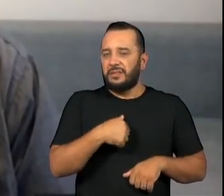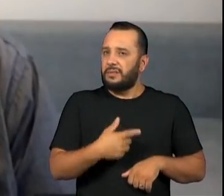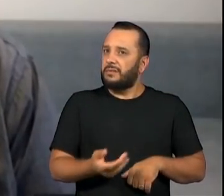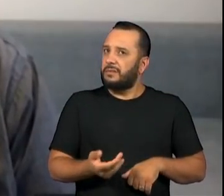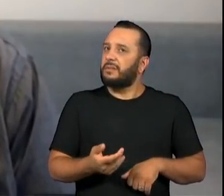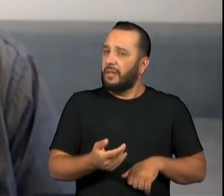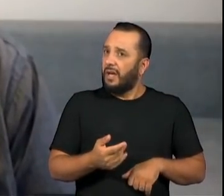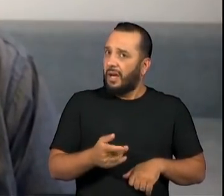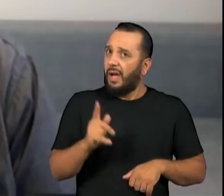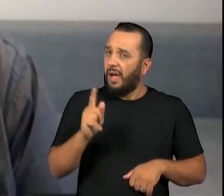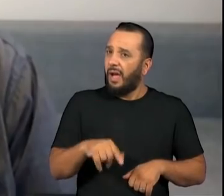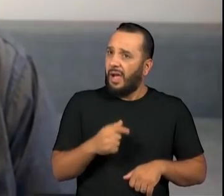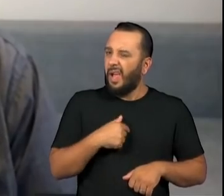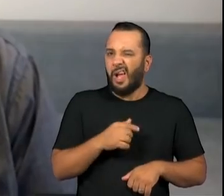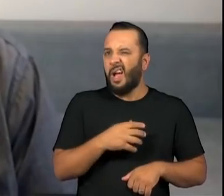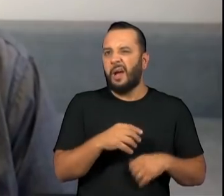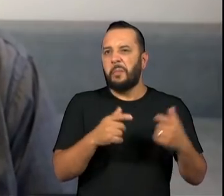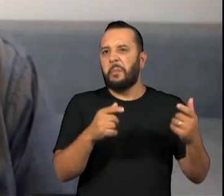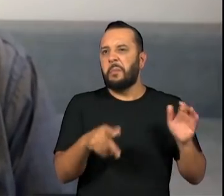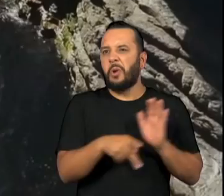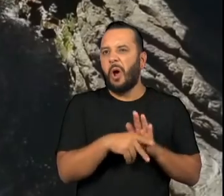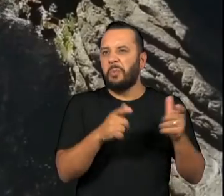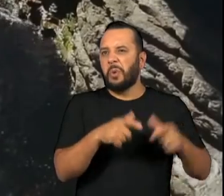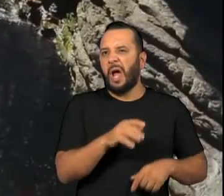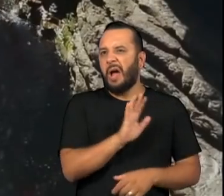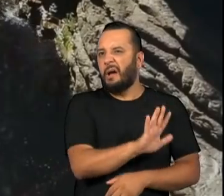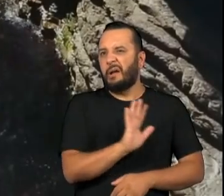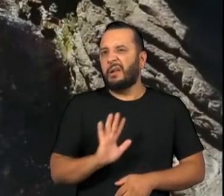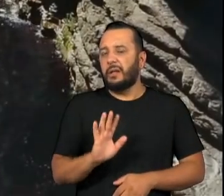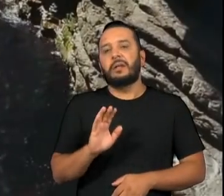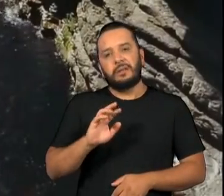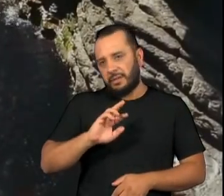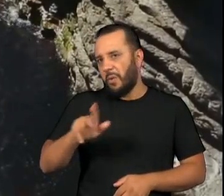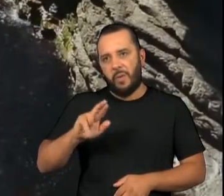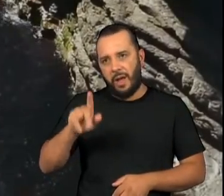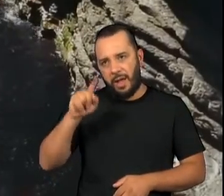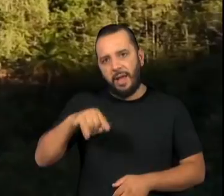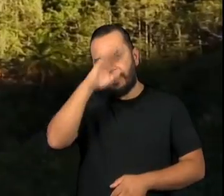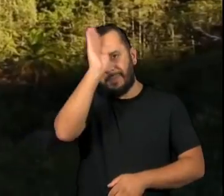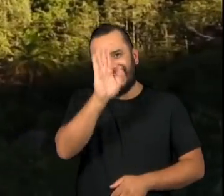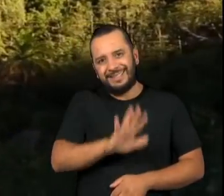exclusividade de uma região ou de um estado.